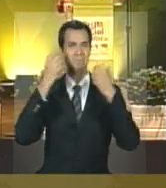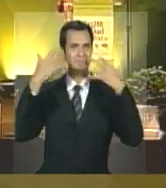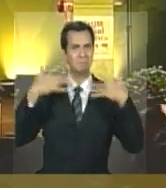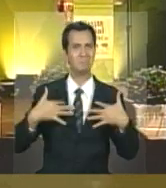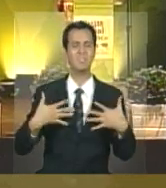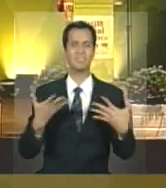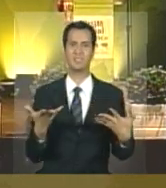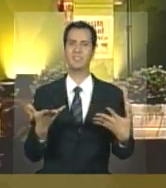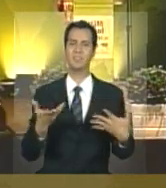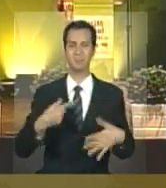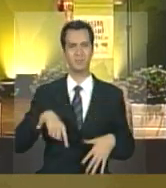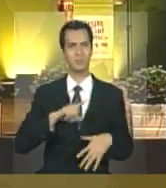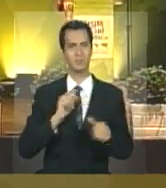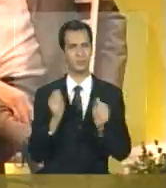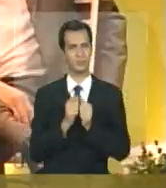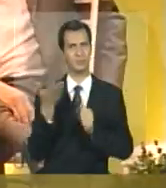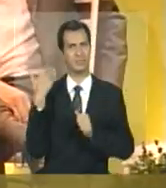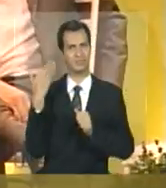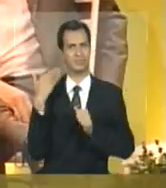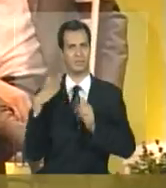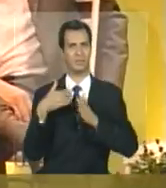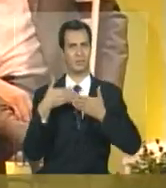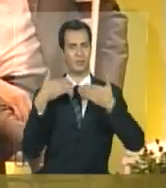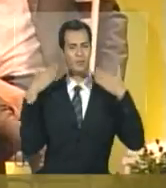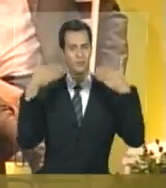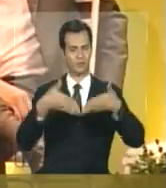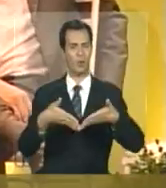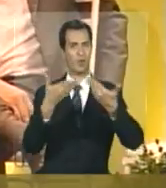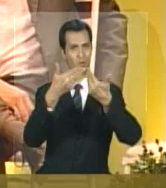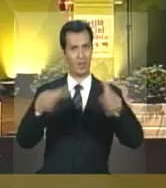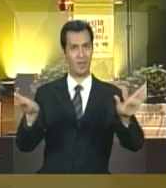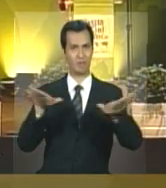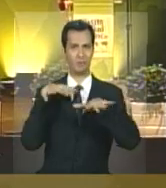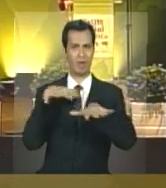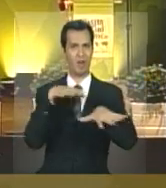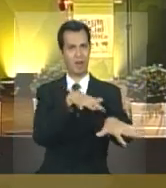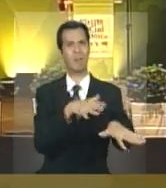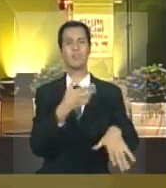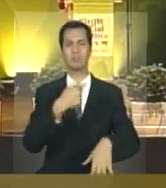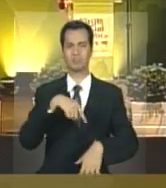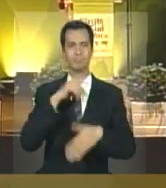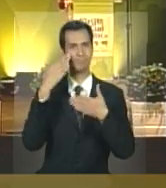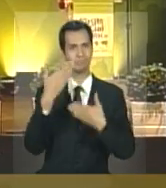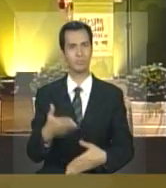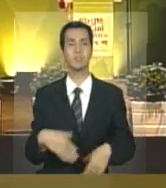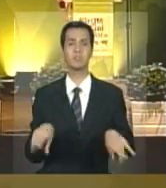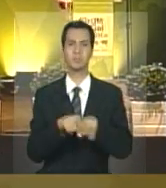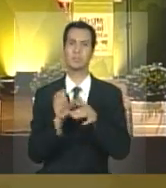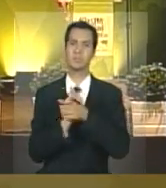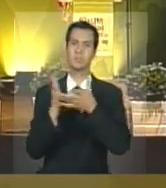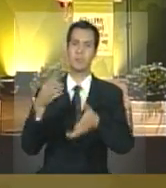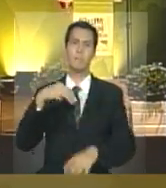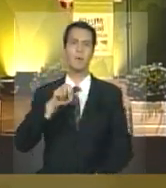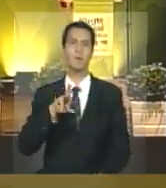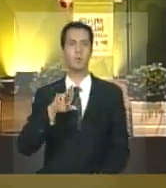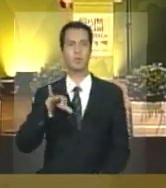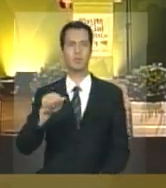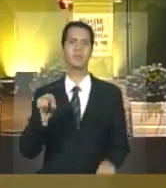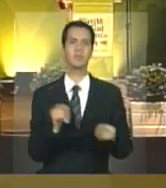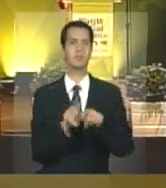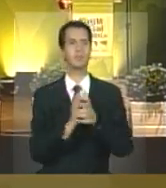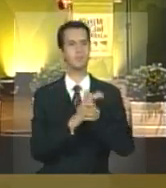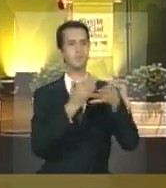Temático. Saudar o companheiro Mauri Cruz, o companheiro